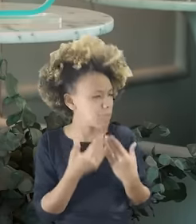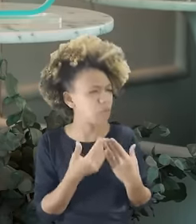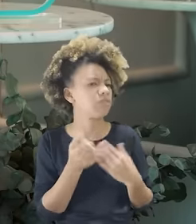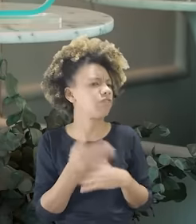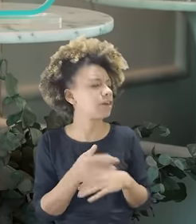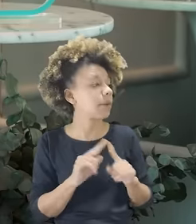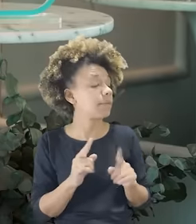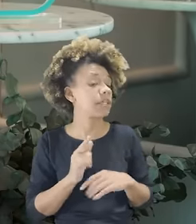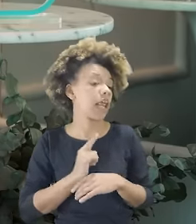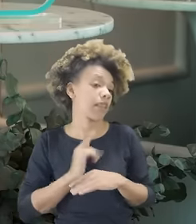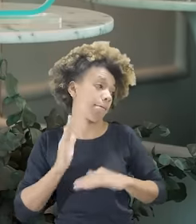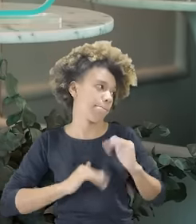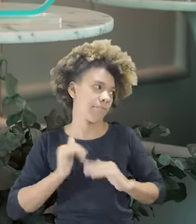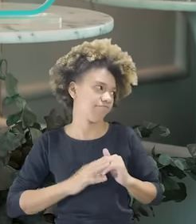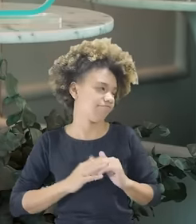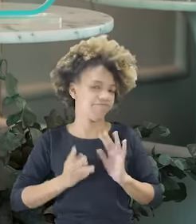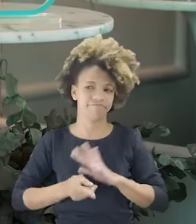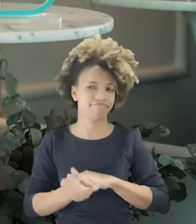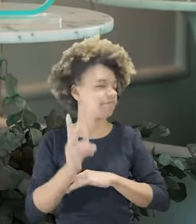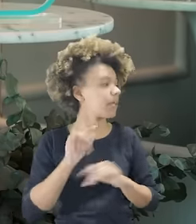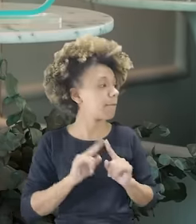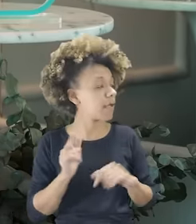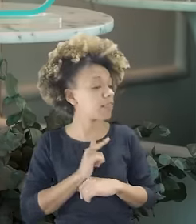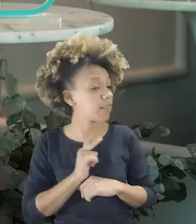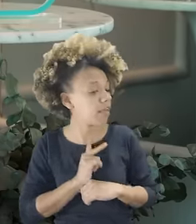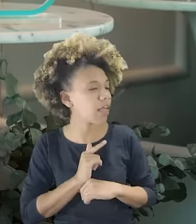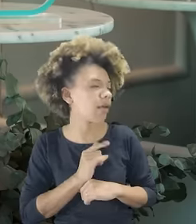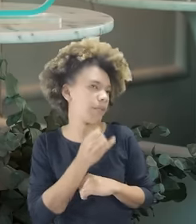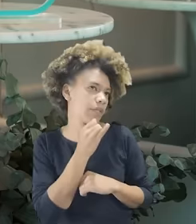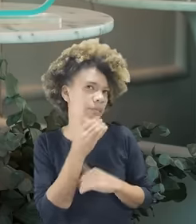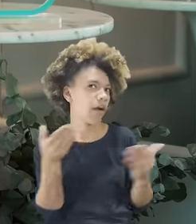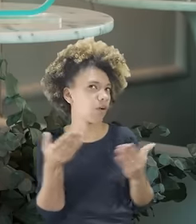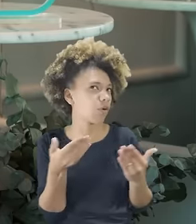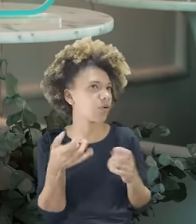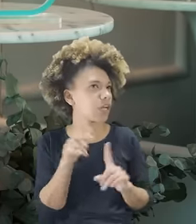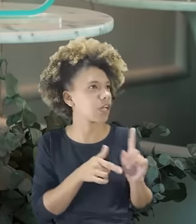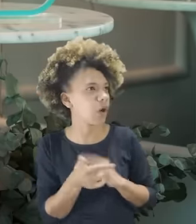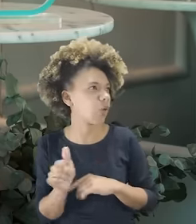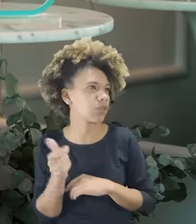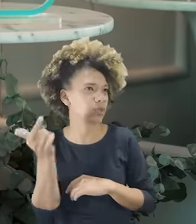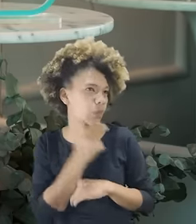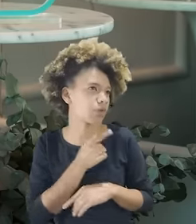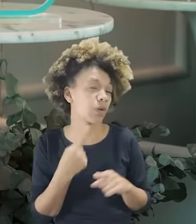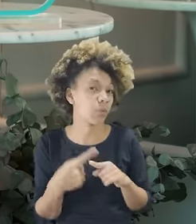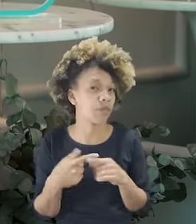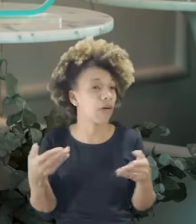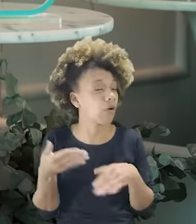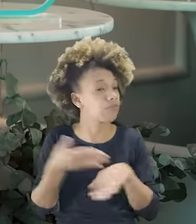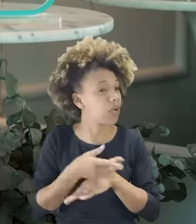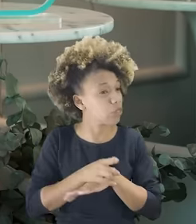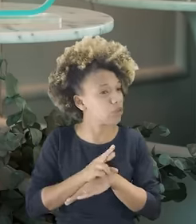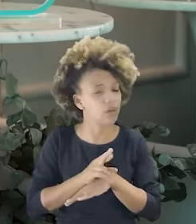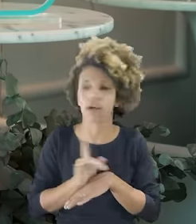personagem muito e ela tem durabilidade eterna mas tu tem uma coisa agora sim do tipo de agora queria fazer outro personagem eu não consigo porque